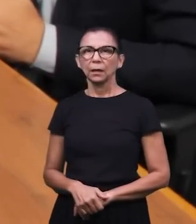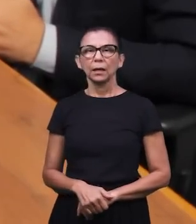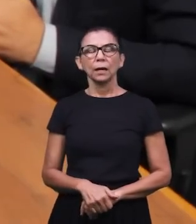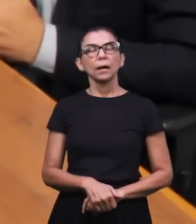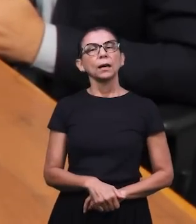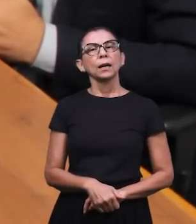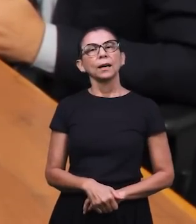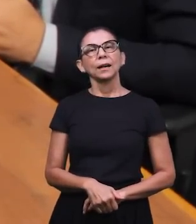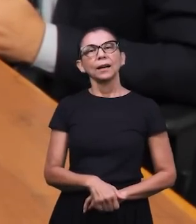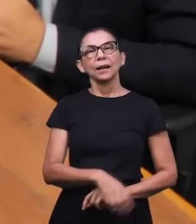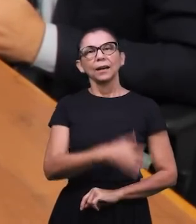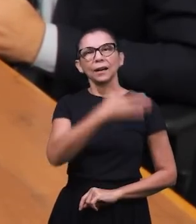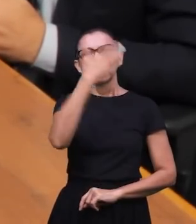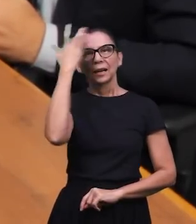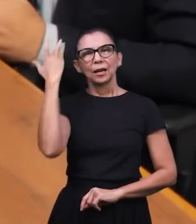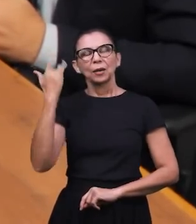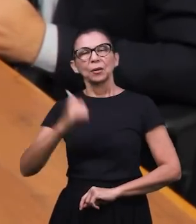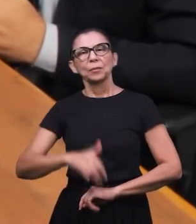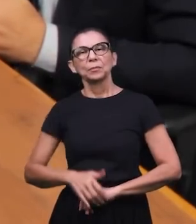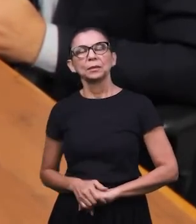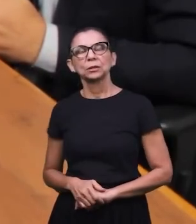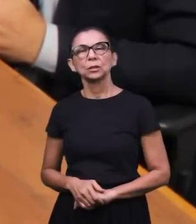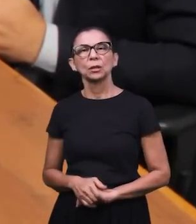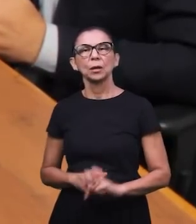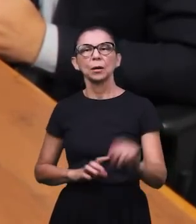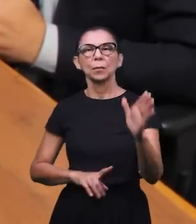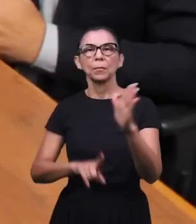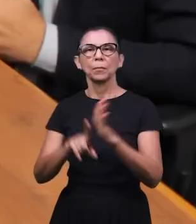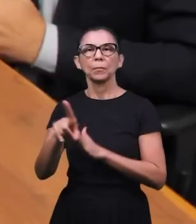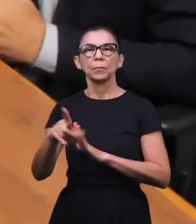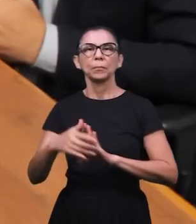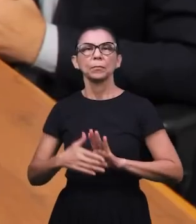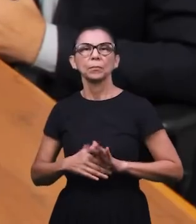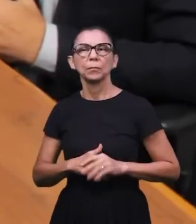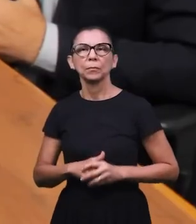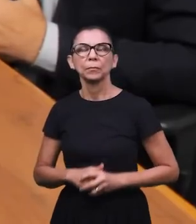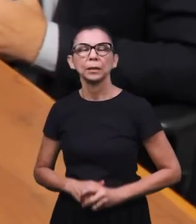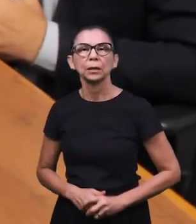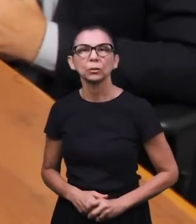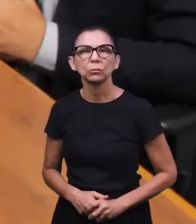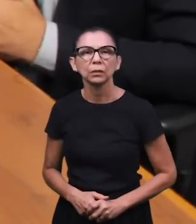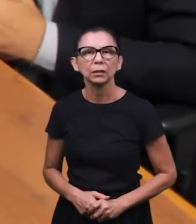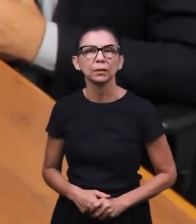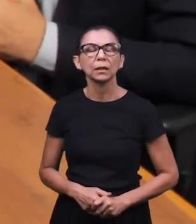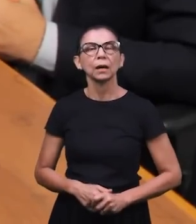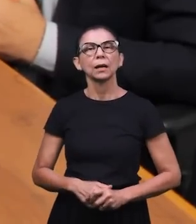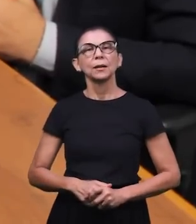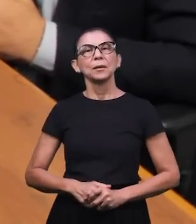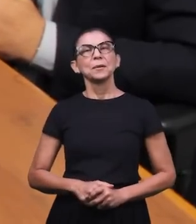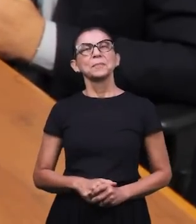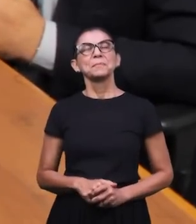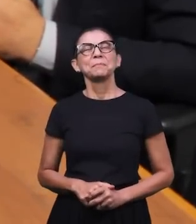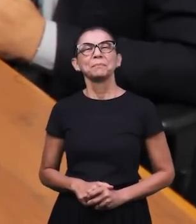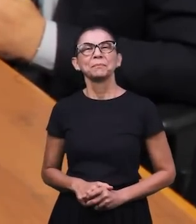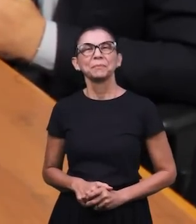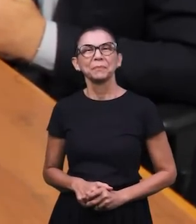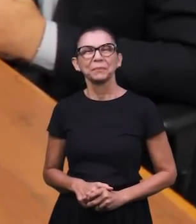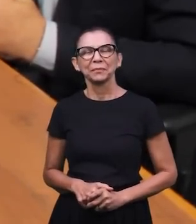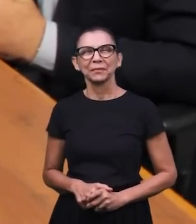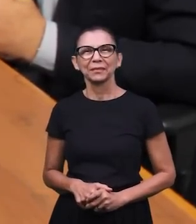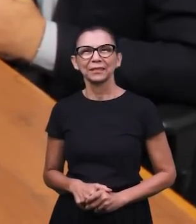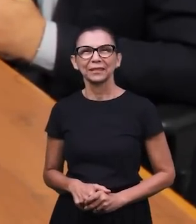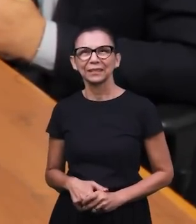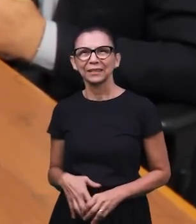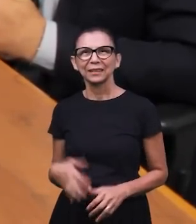que os pais irritam os filhos? Aí acabou que o menino pegou o microfone, rapaz, sem querer ele pegou o microfone, falou: como meus